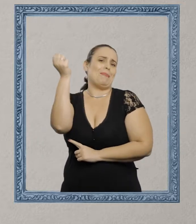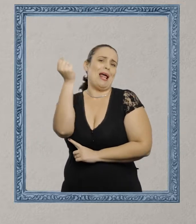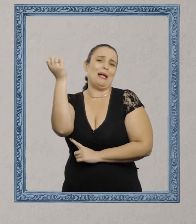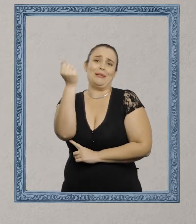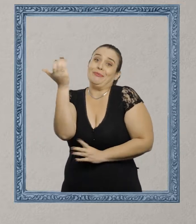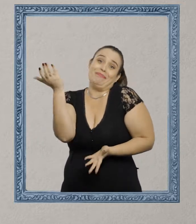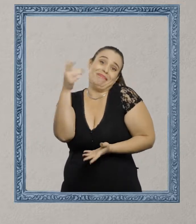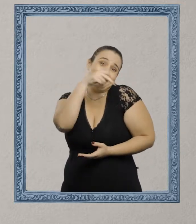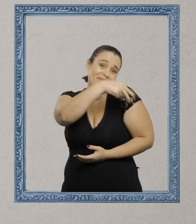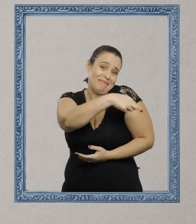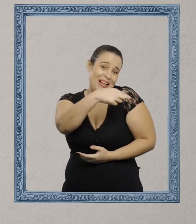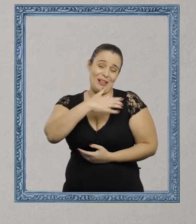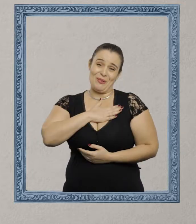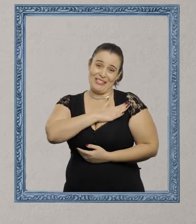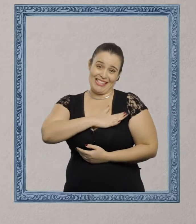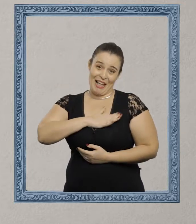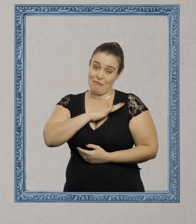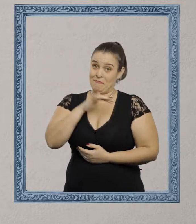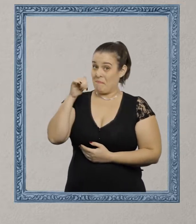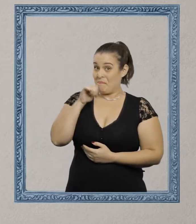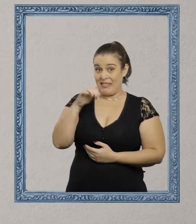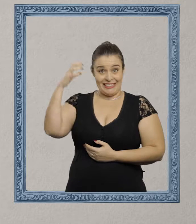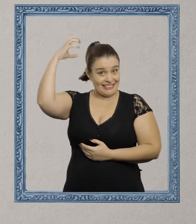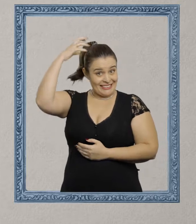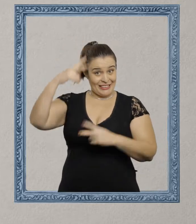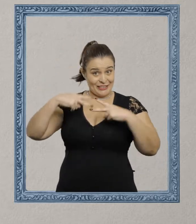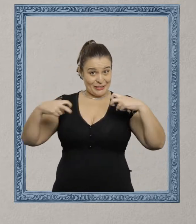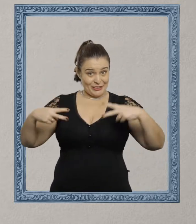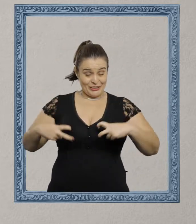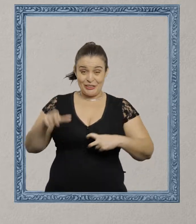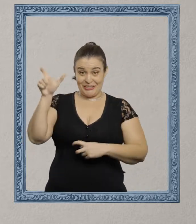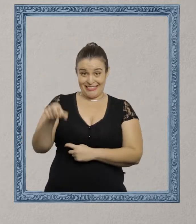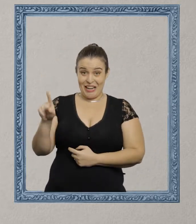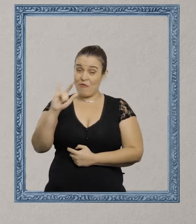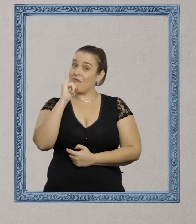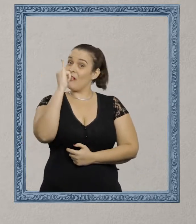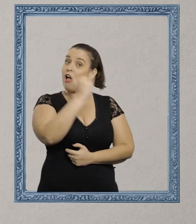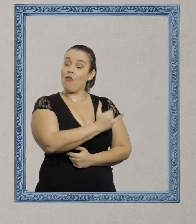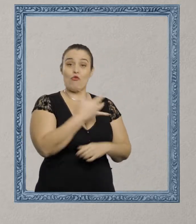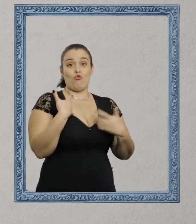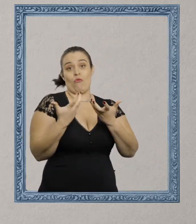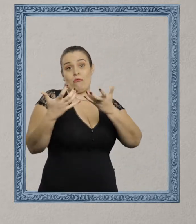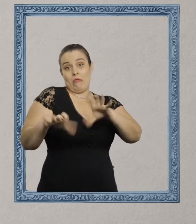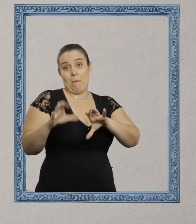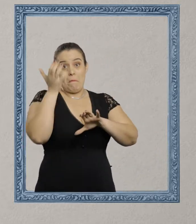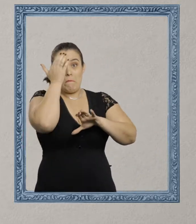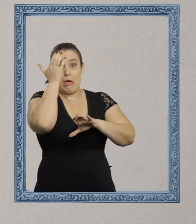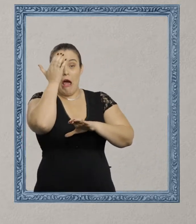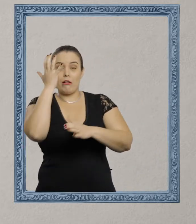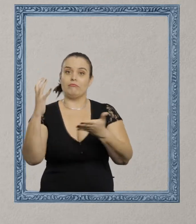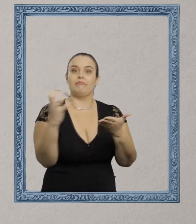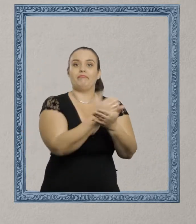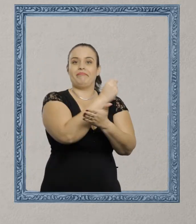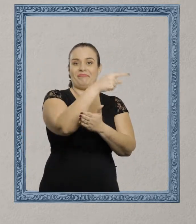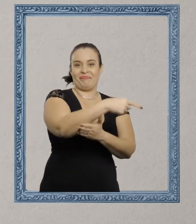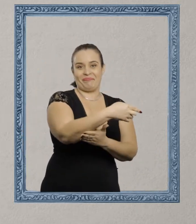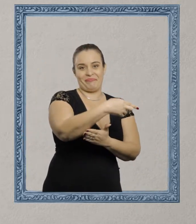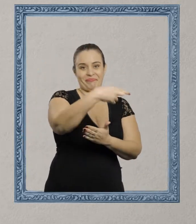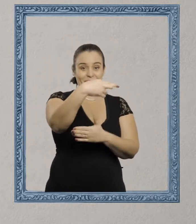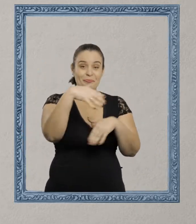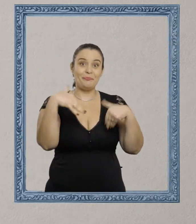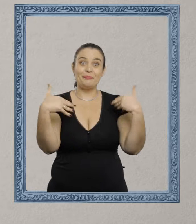gostava muito disso. A princesa Tigrinha dizia que não deixaria os piratas fazerem mal a Peter. Uma